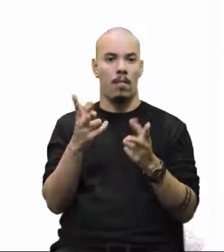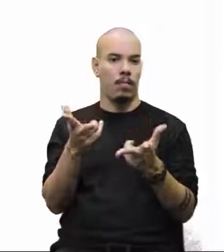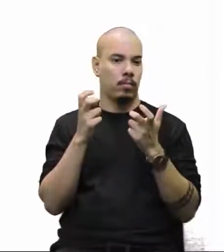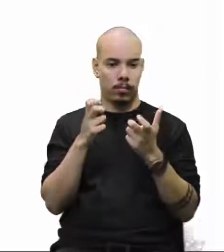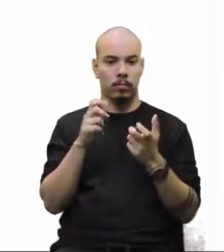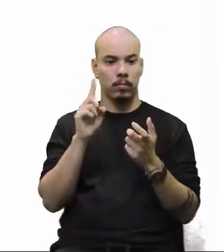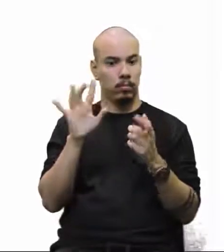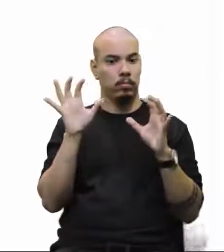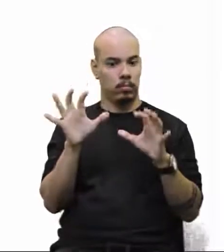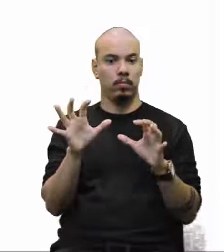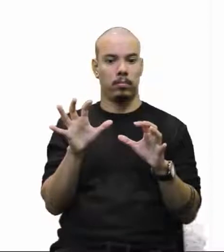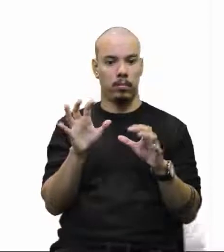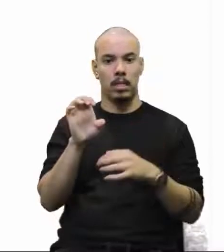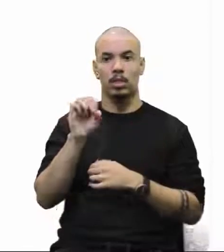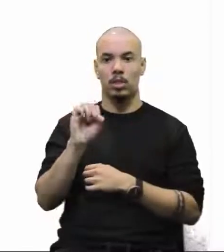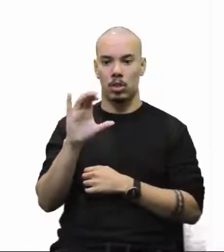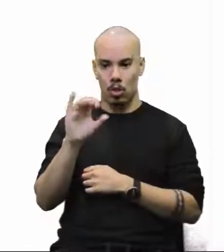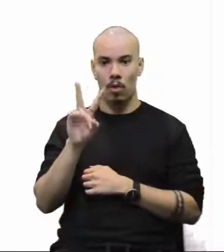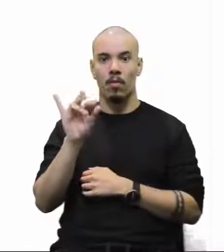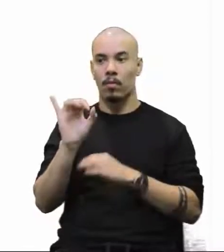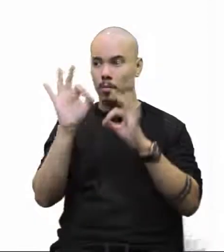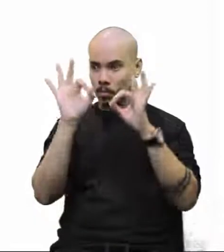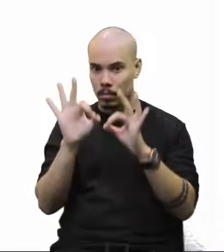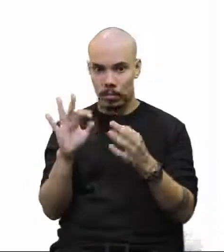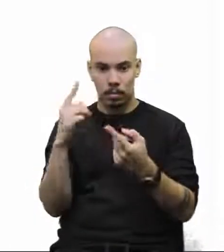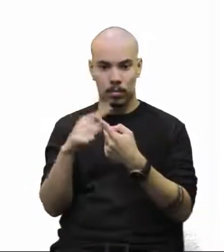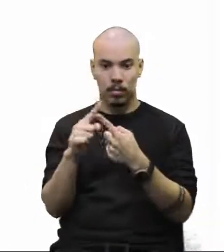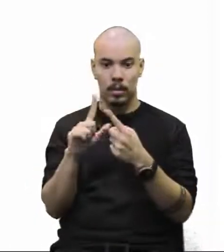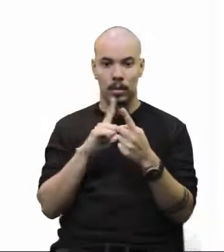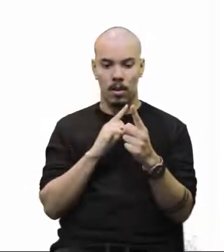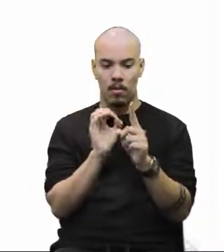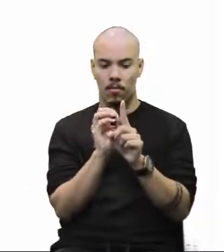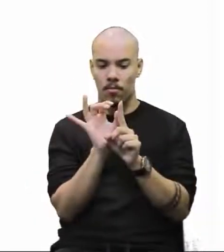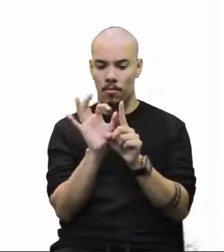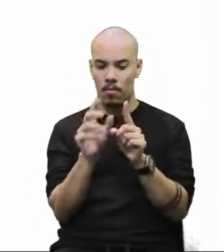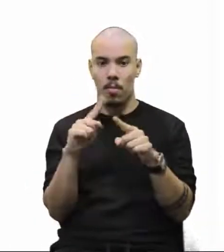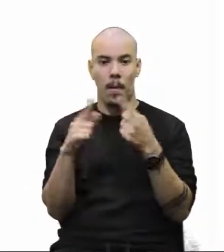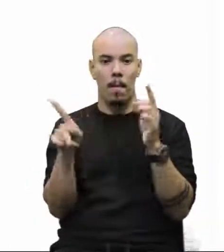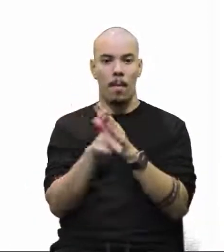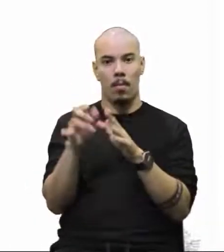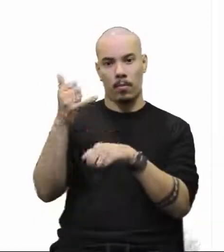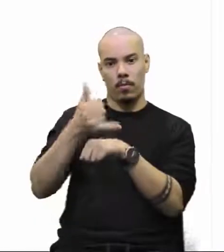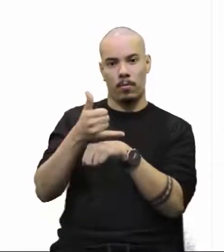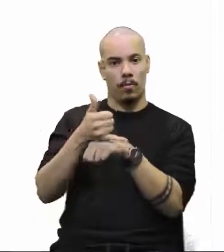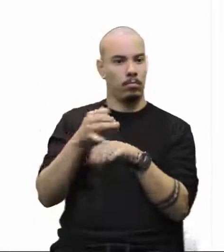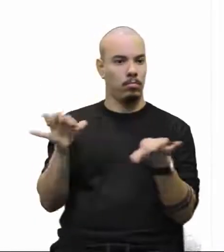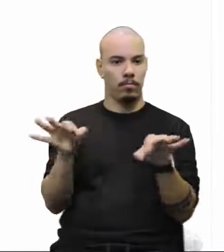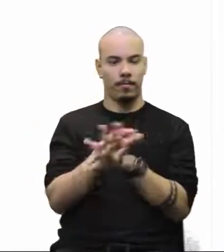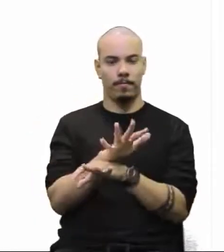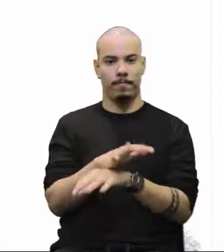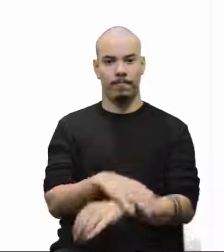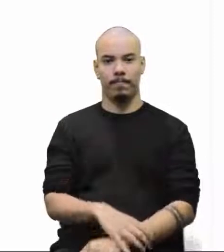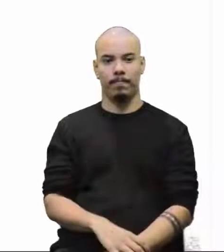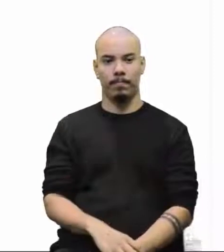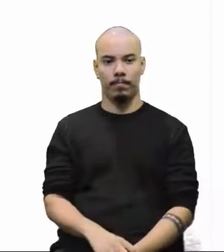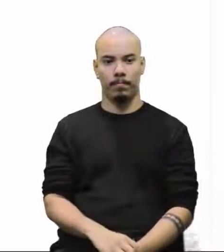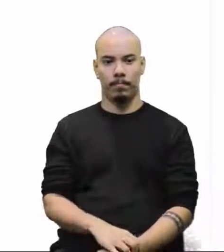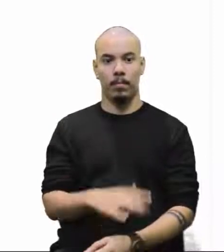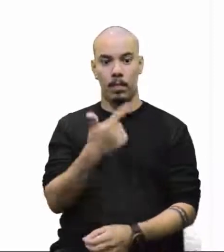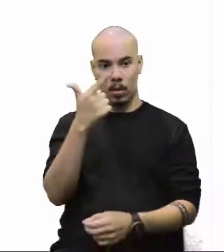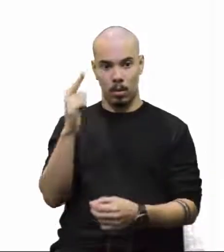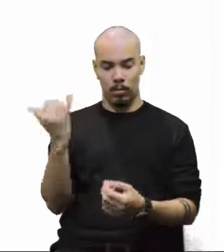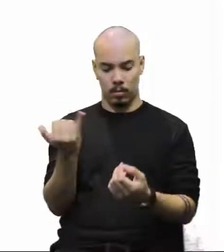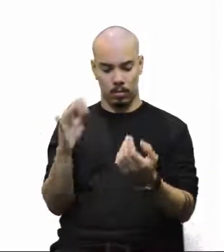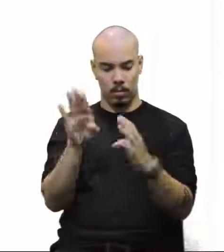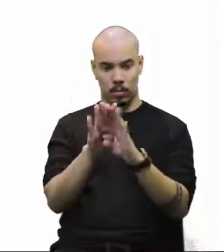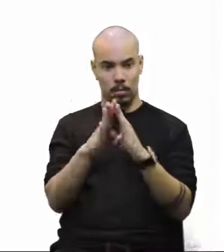escovas mesmo. Quando fala escova, é escova mesmo. Os fiozinhos tocando, Só né? que metálica, né? Isso. Outra importante aplicação